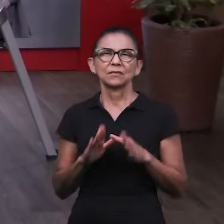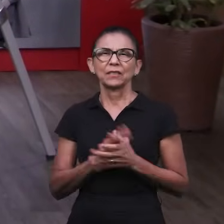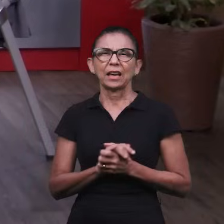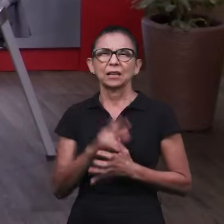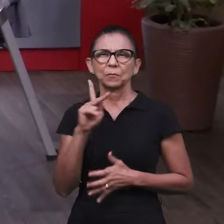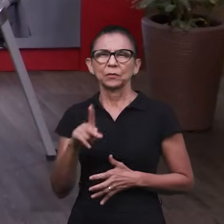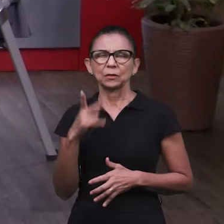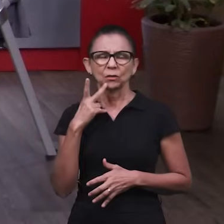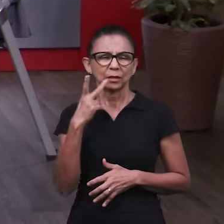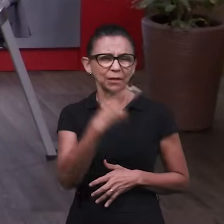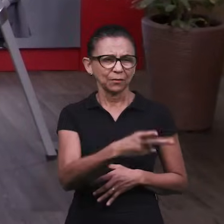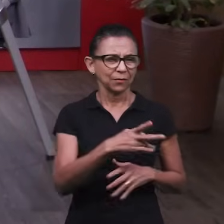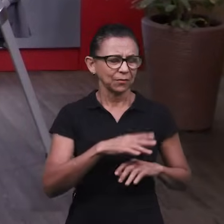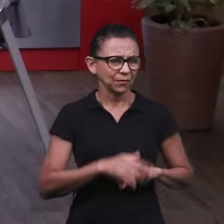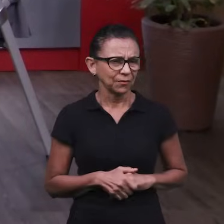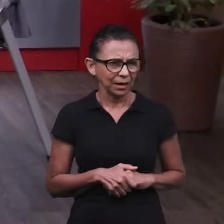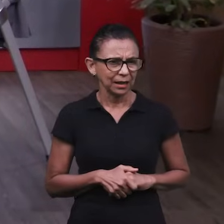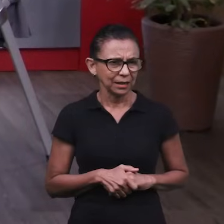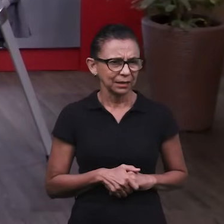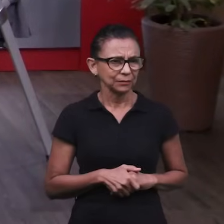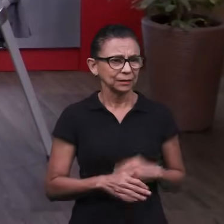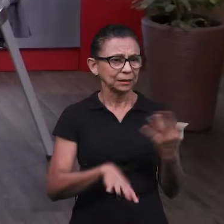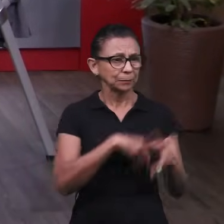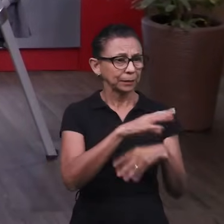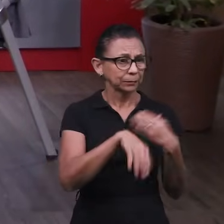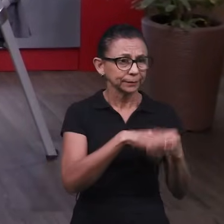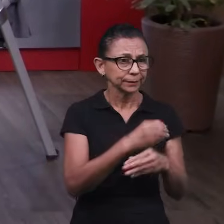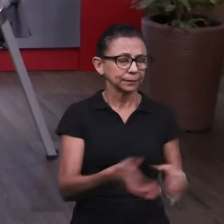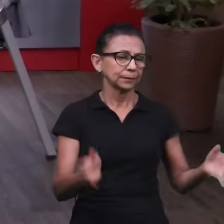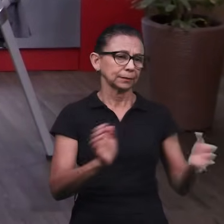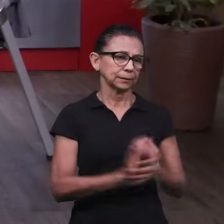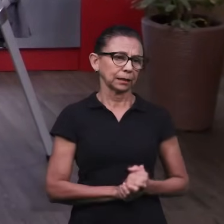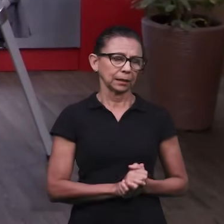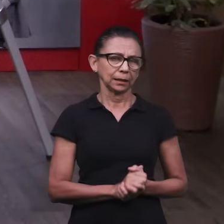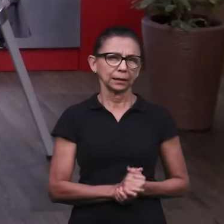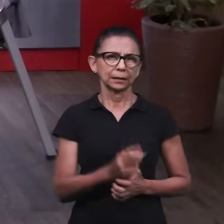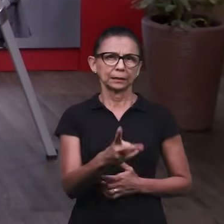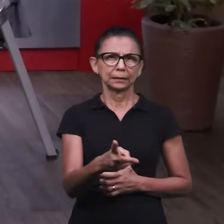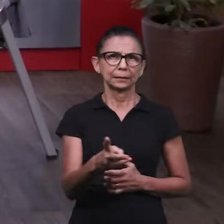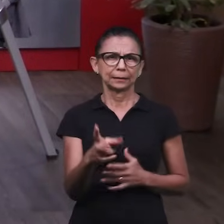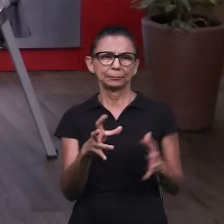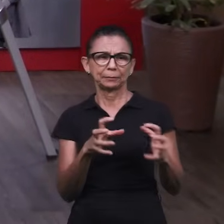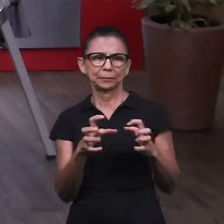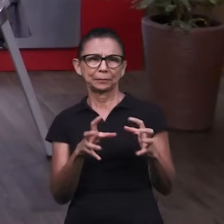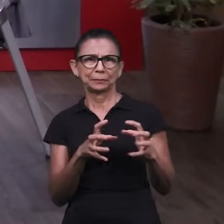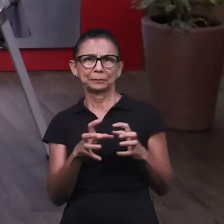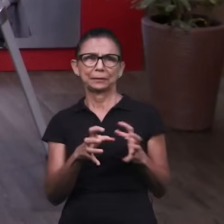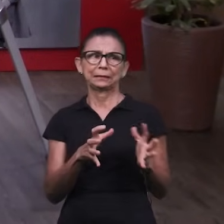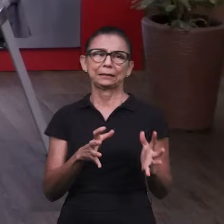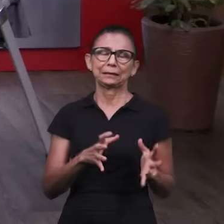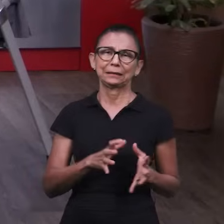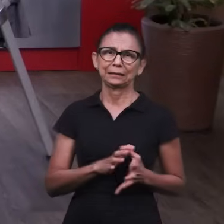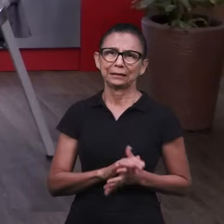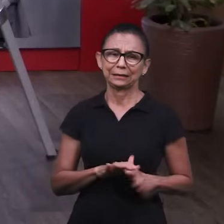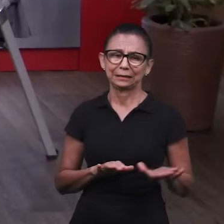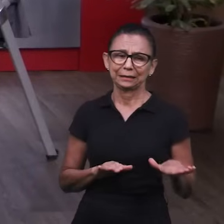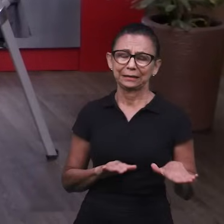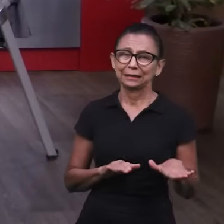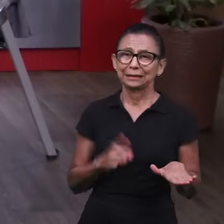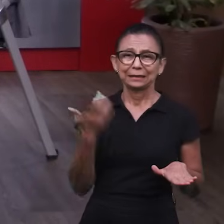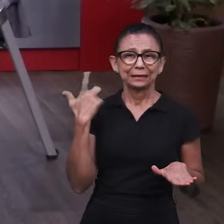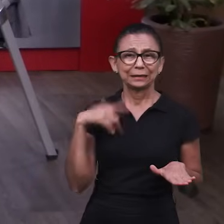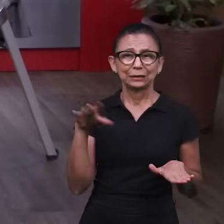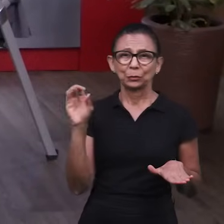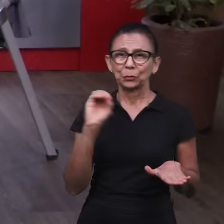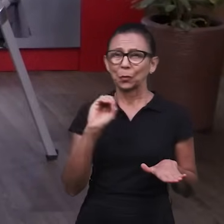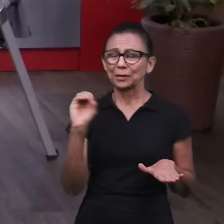mais agitada da turminha, às vezes se envolve muito com conflitos. É essa criança que não